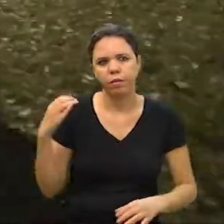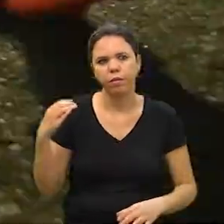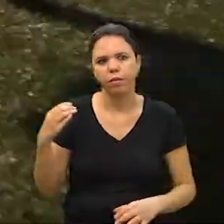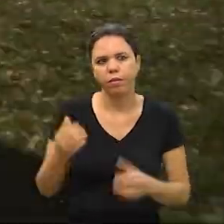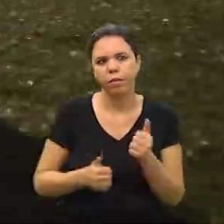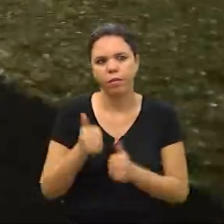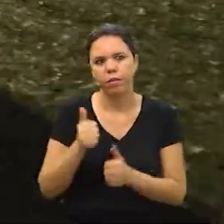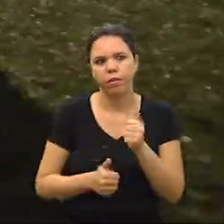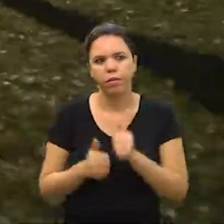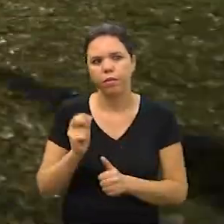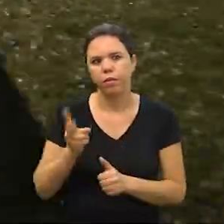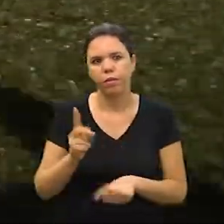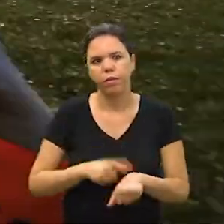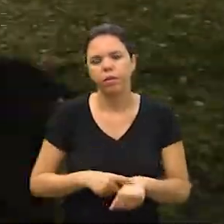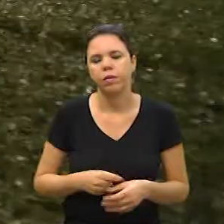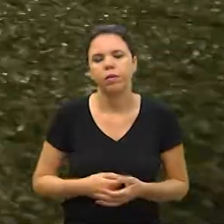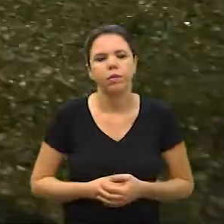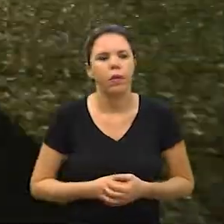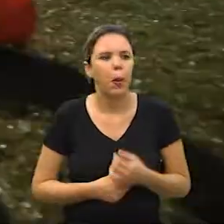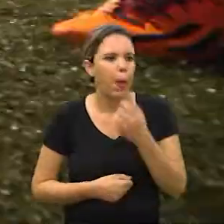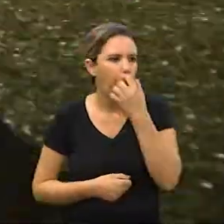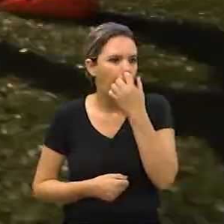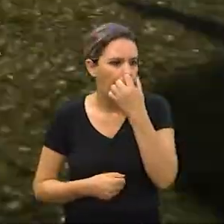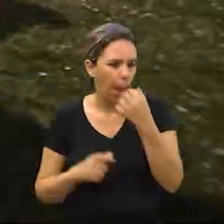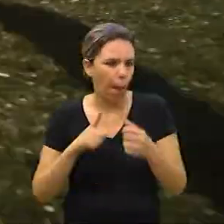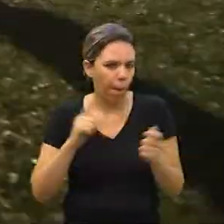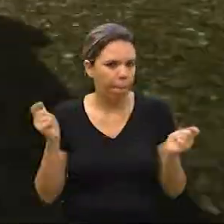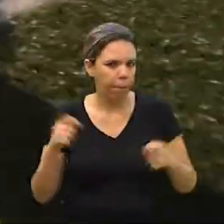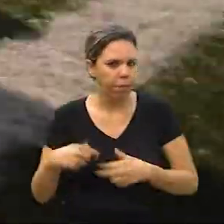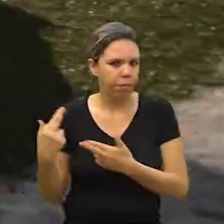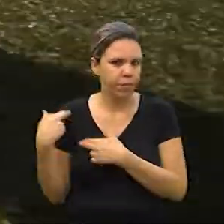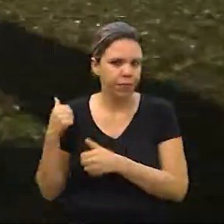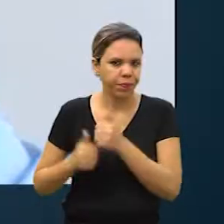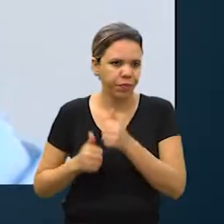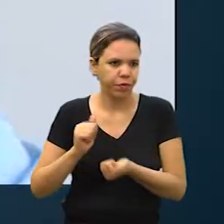Jogador de futebol faz isso o tempo todo, né? Ele tem uma competência de